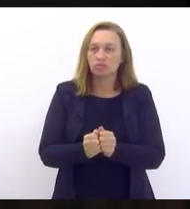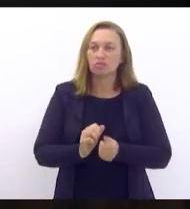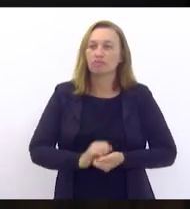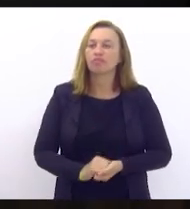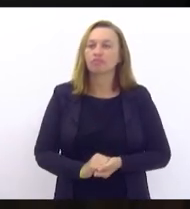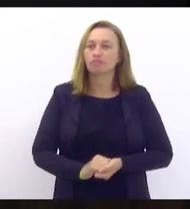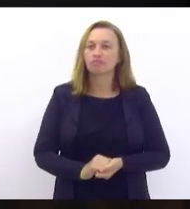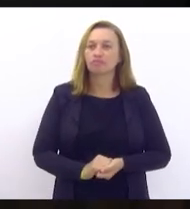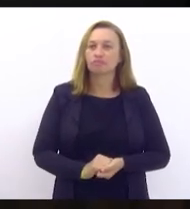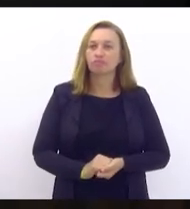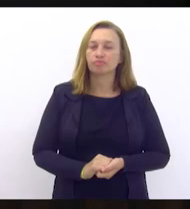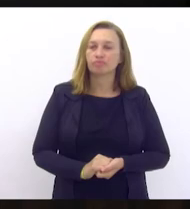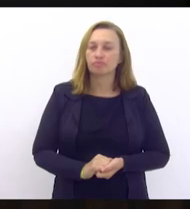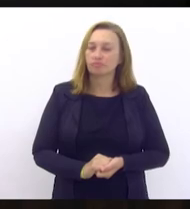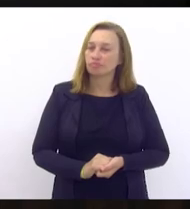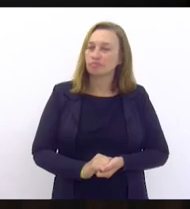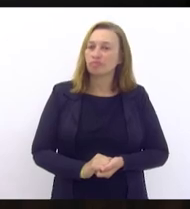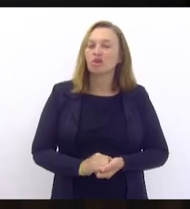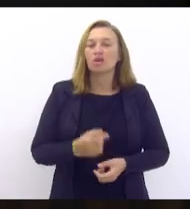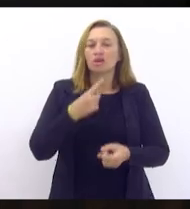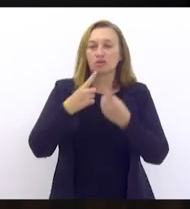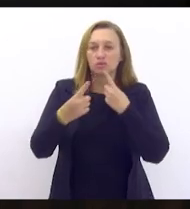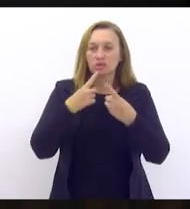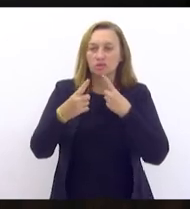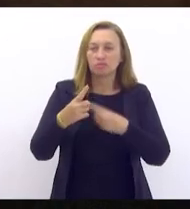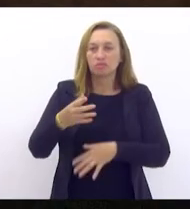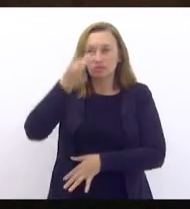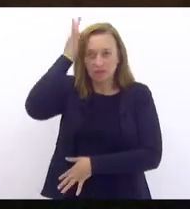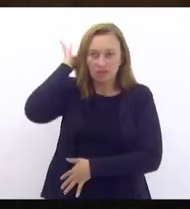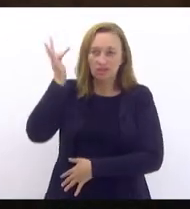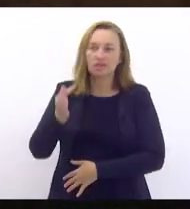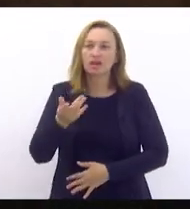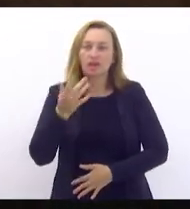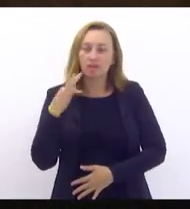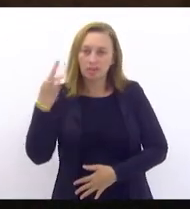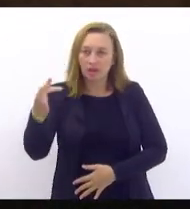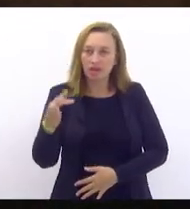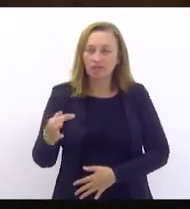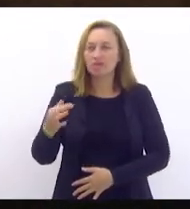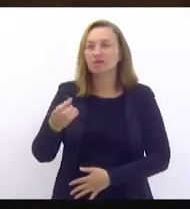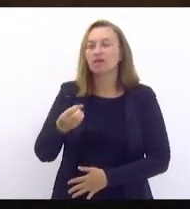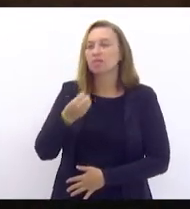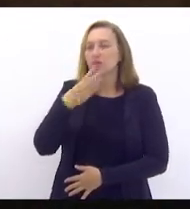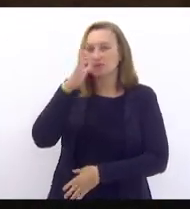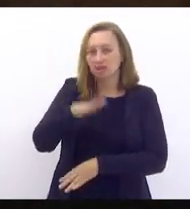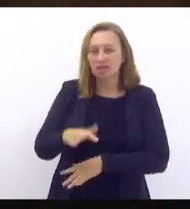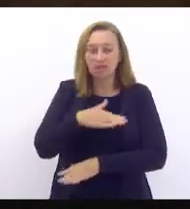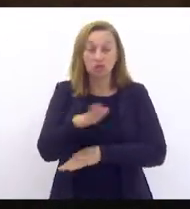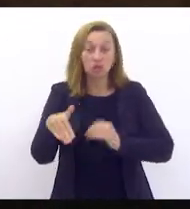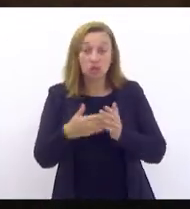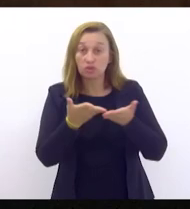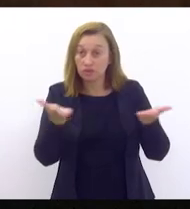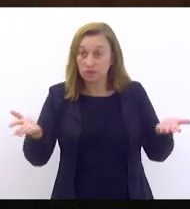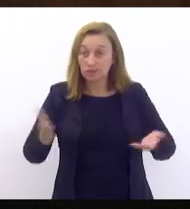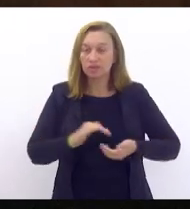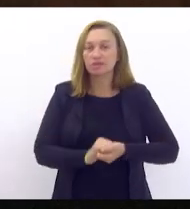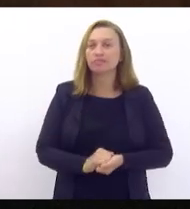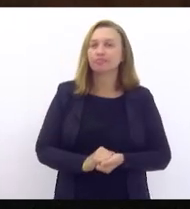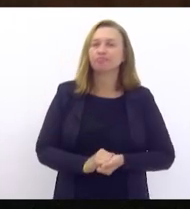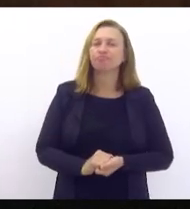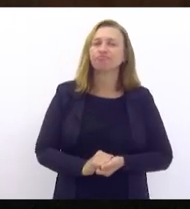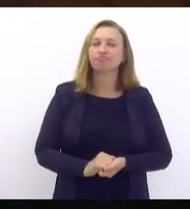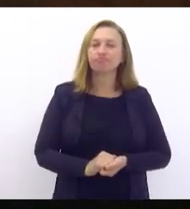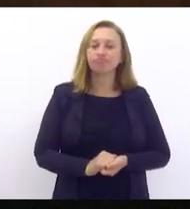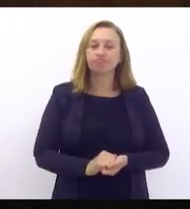Para discutir. Para discutir, deputado Fred Pacheco. Brevemente, presidente, primeiro boa tarde a todos e todas. Apenas